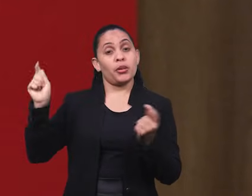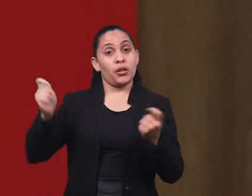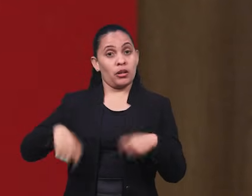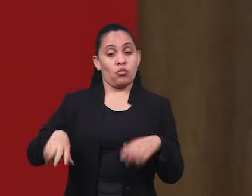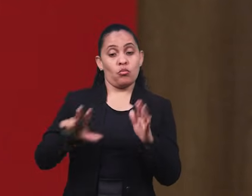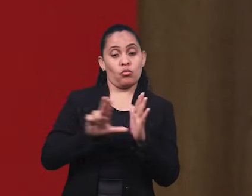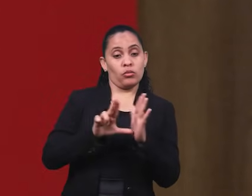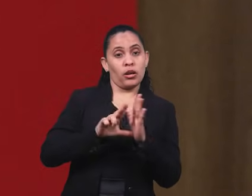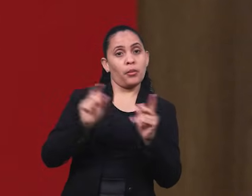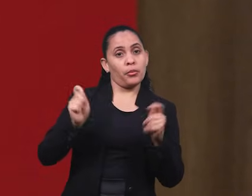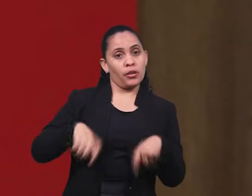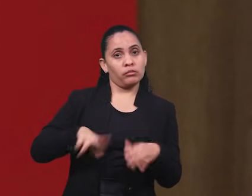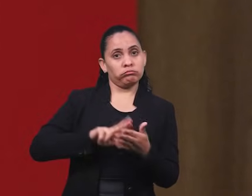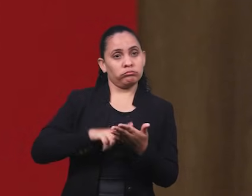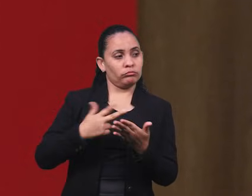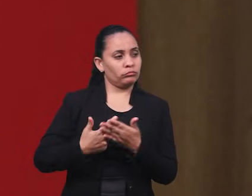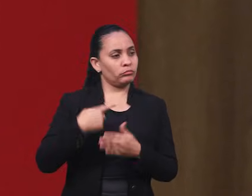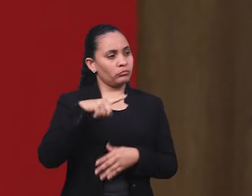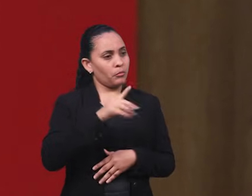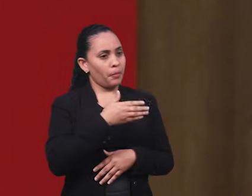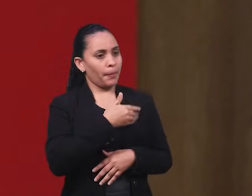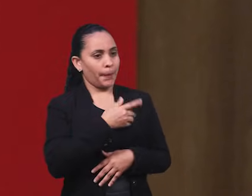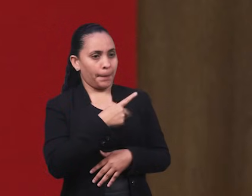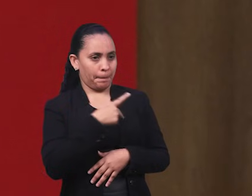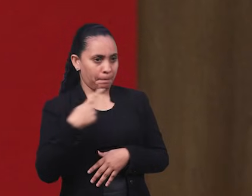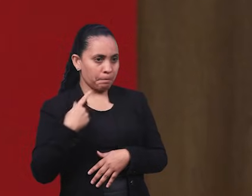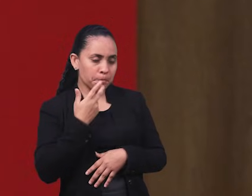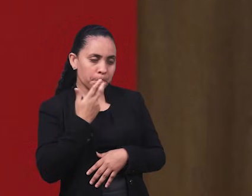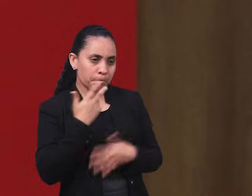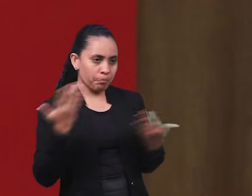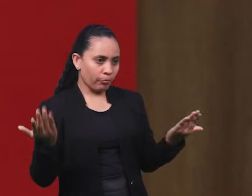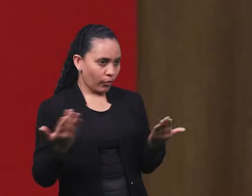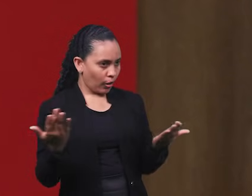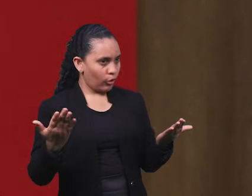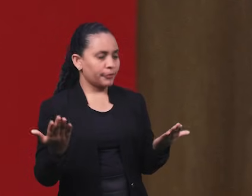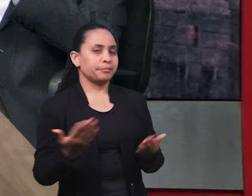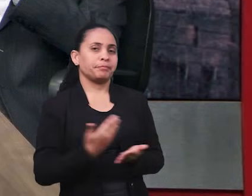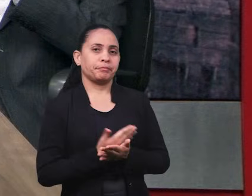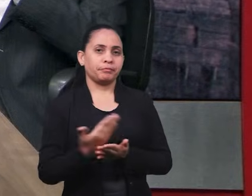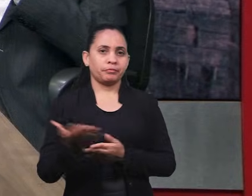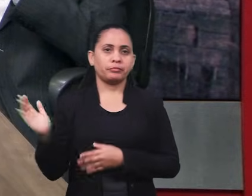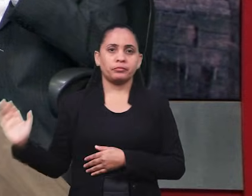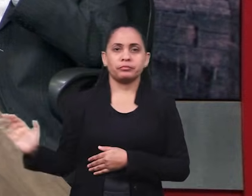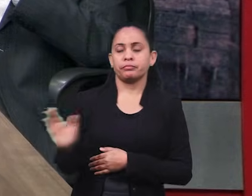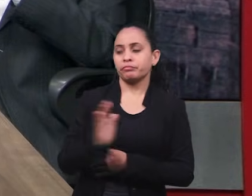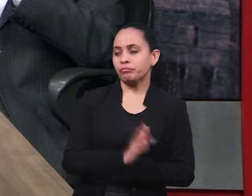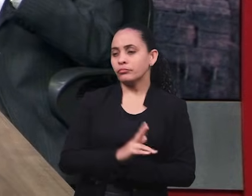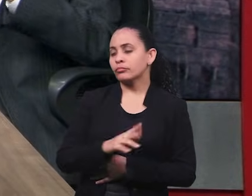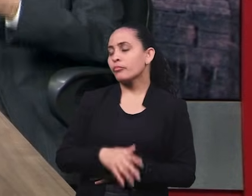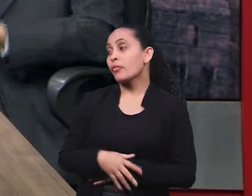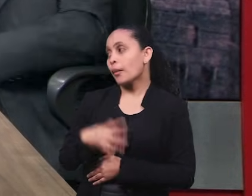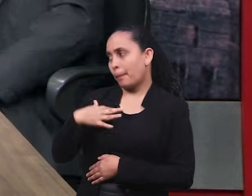da Bíblia. Então peço aqui ao pastor Serlon para fazer as primeiras considerações. Perfeito.